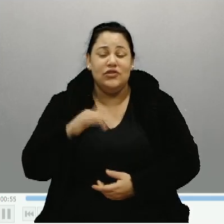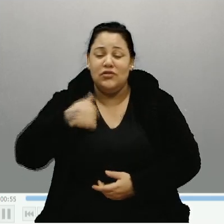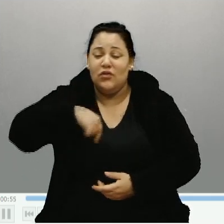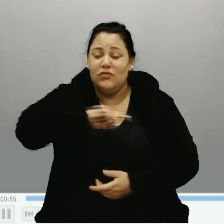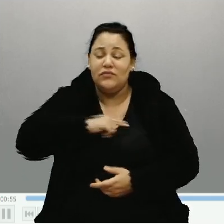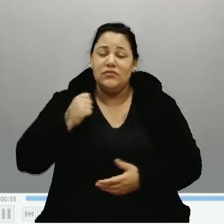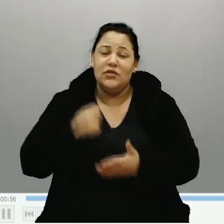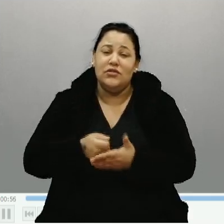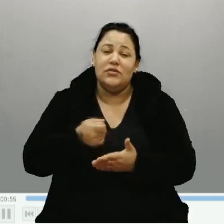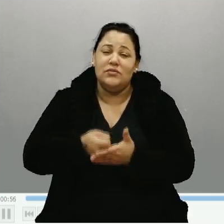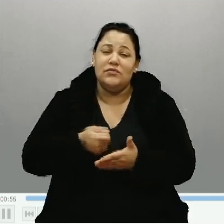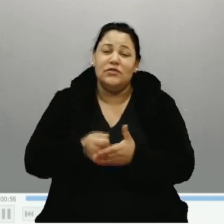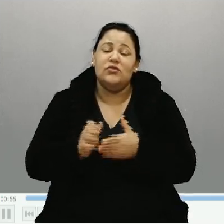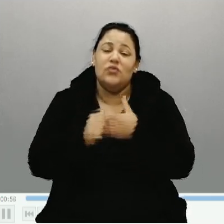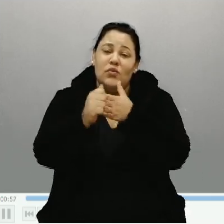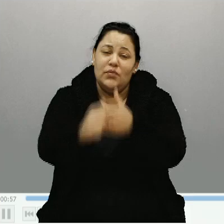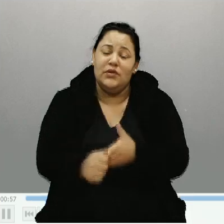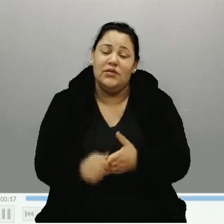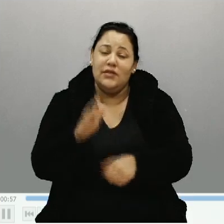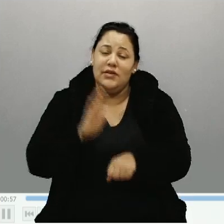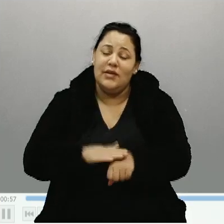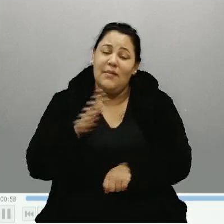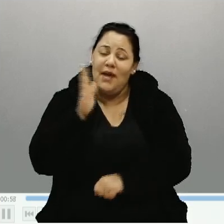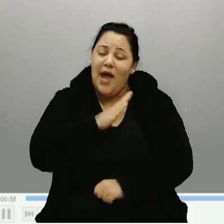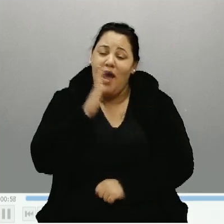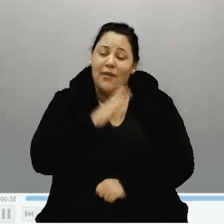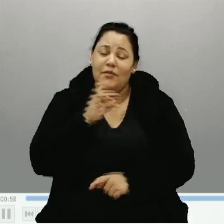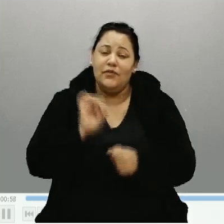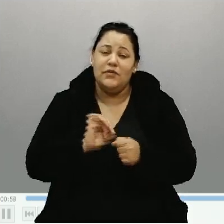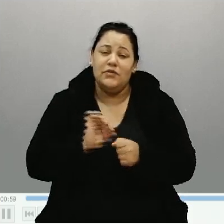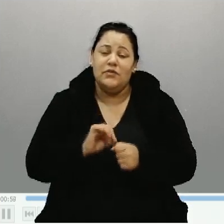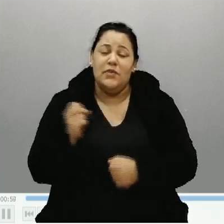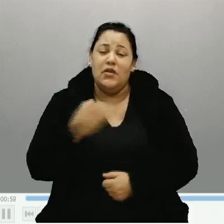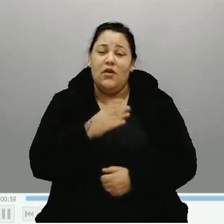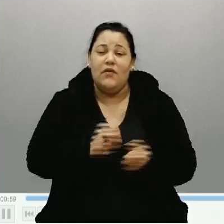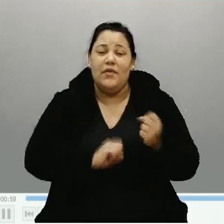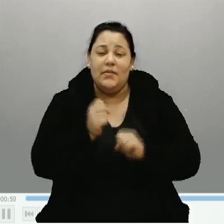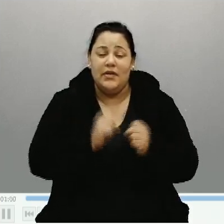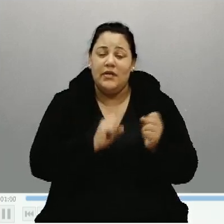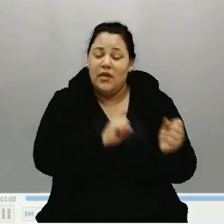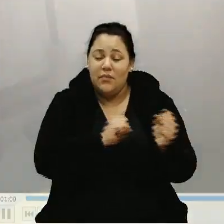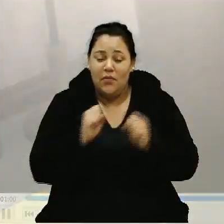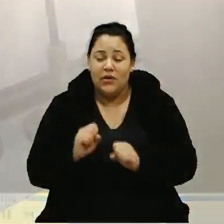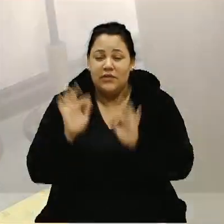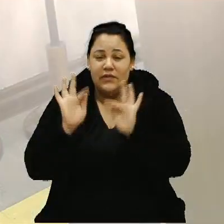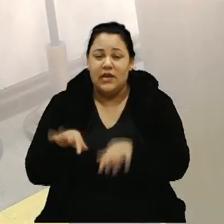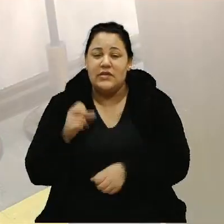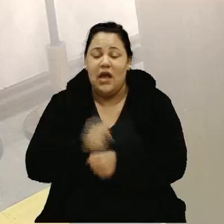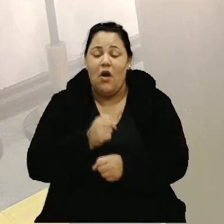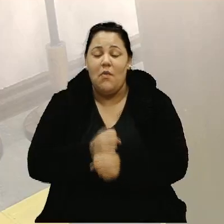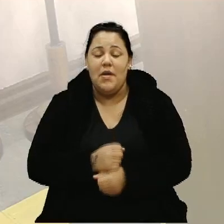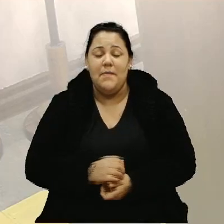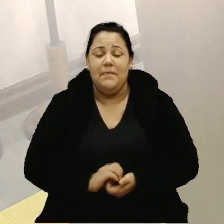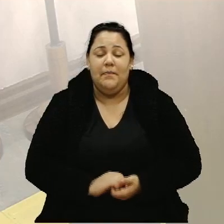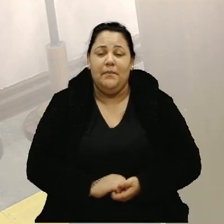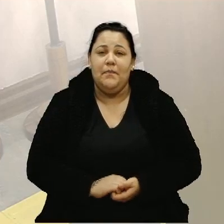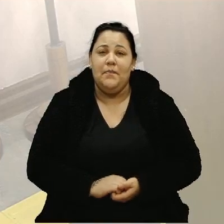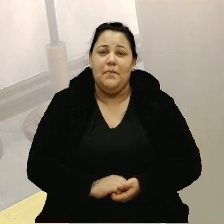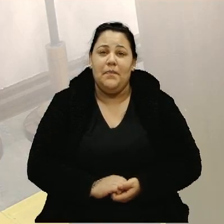acompanhando e agilizando ao máximo a contratação de uma nova empresa que possa tocar essa obra.